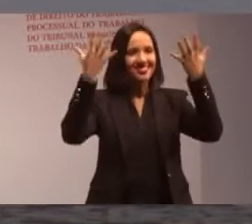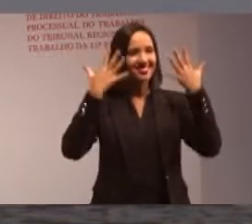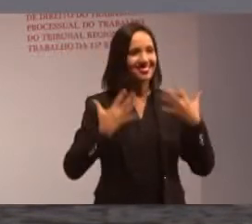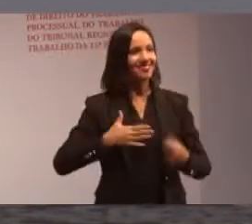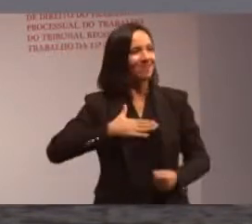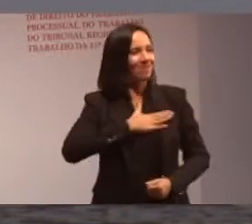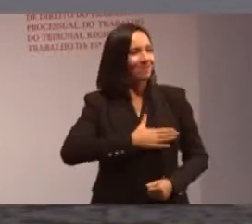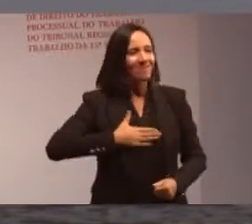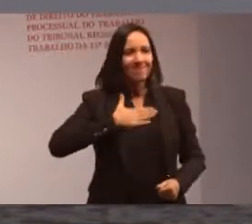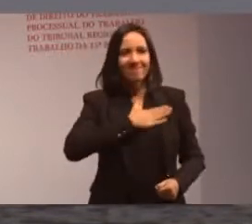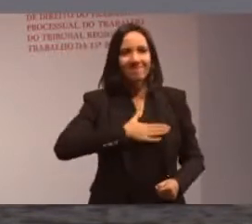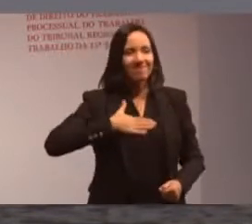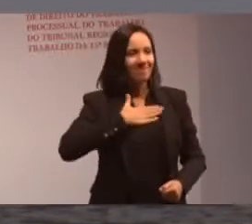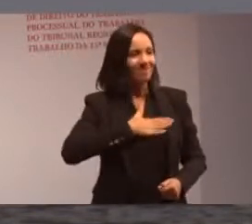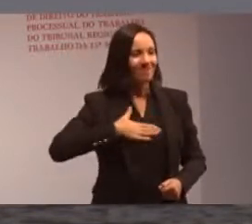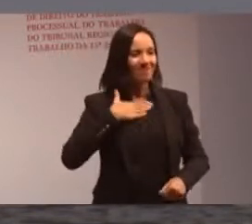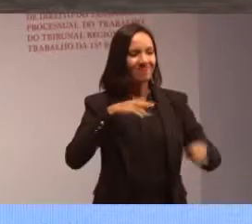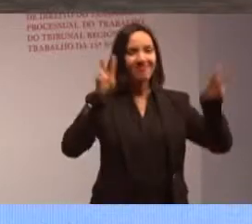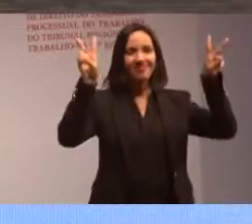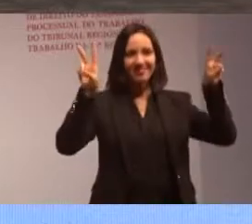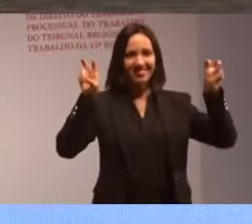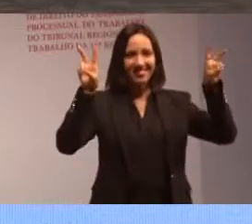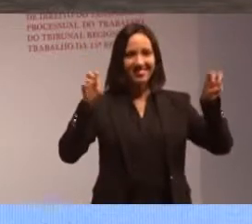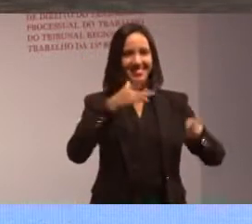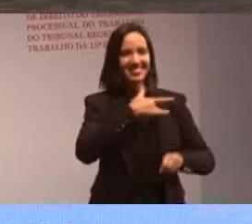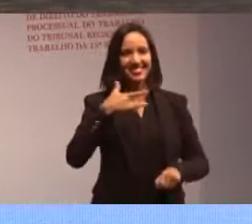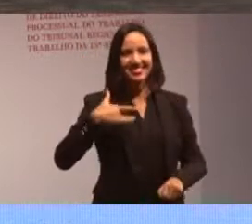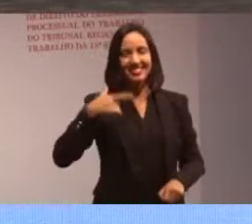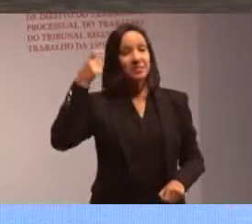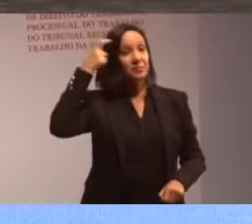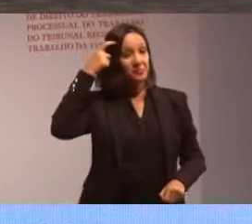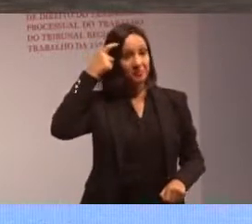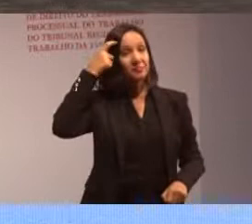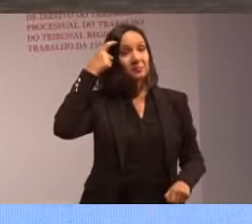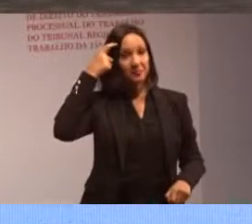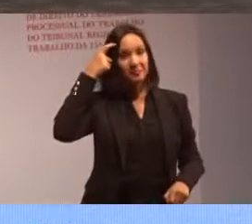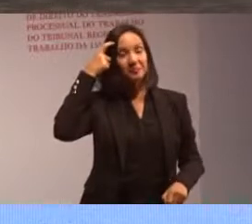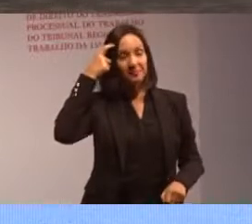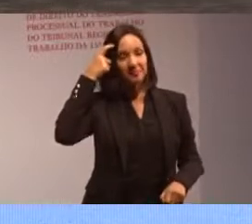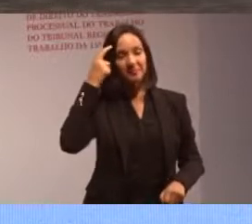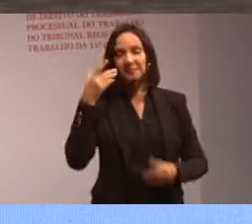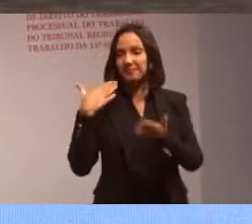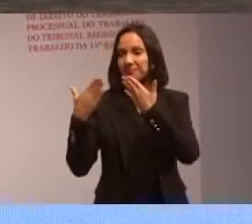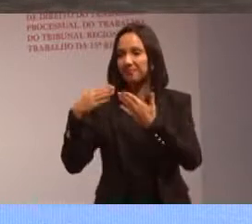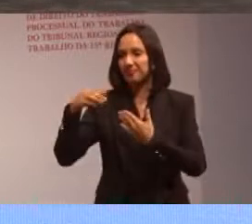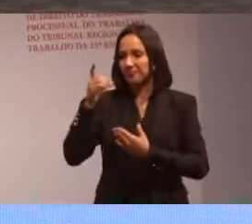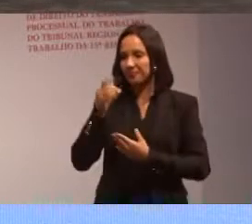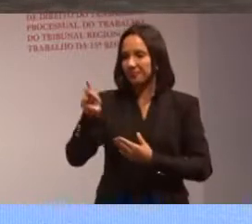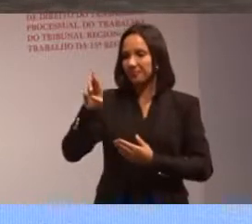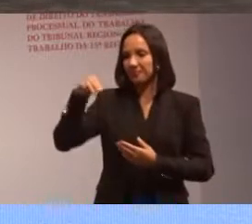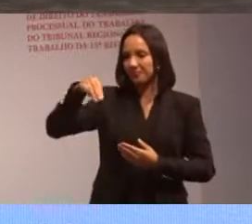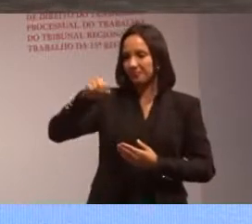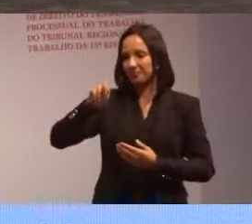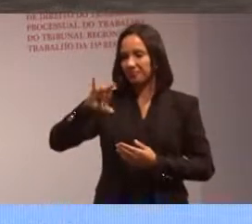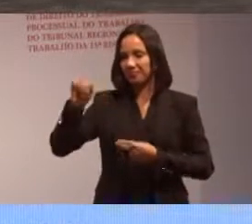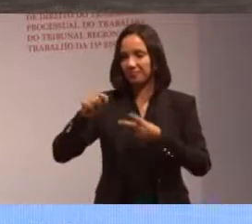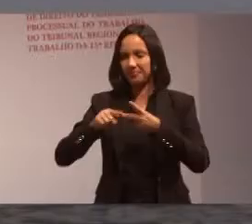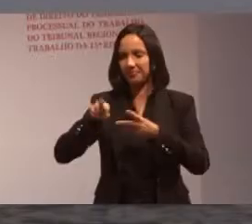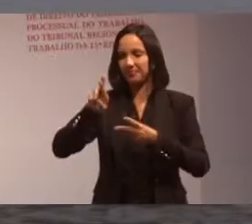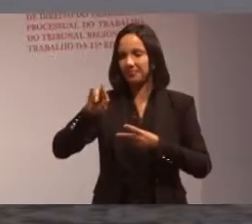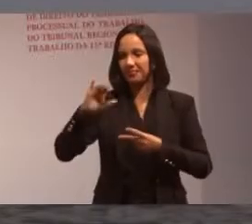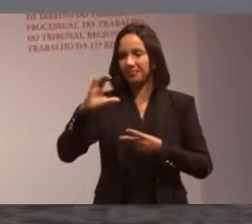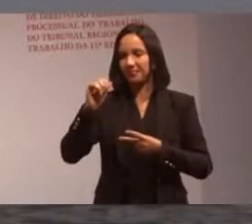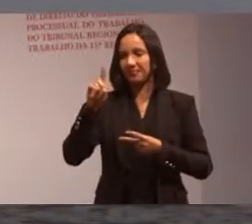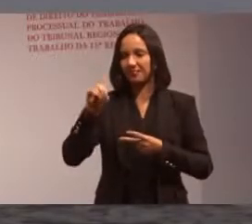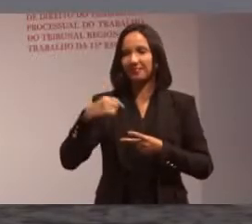eu gosto muito deste tema saúde mental. Estava falando ali com a doutora Márcia, o doutor Ricardo, que eu sou